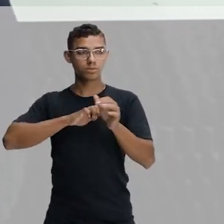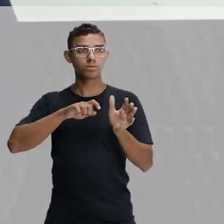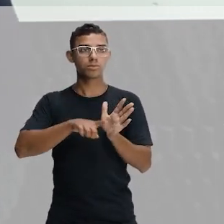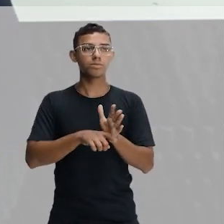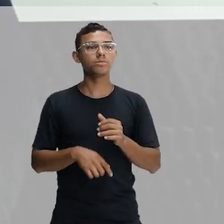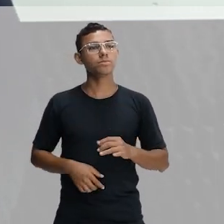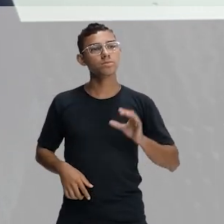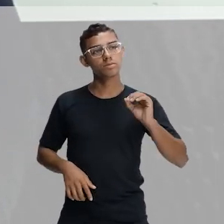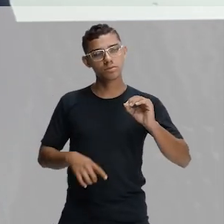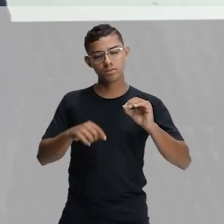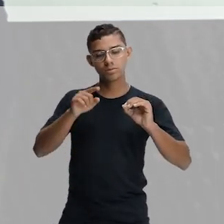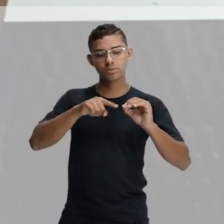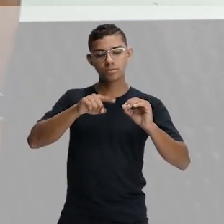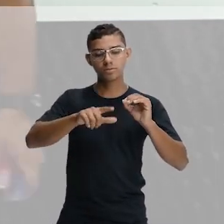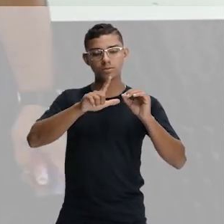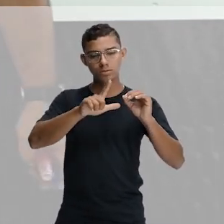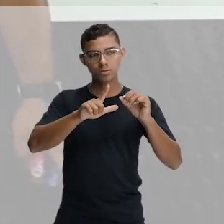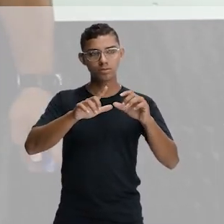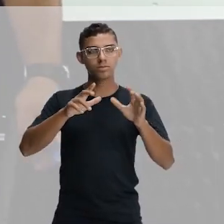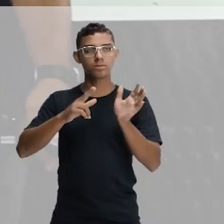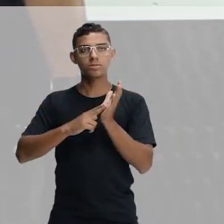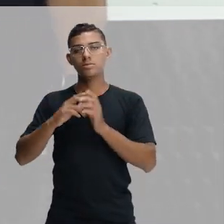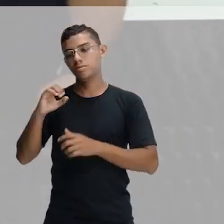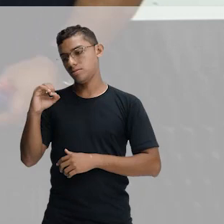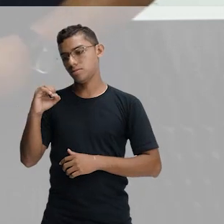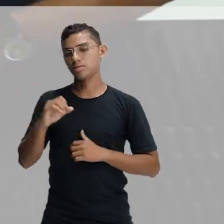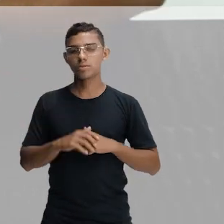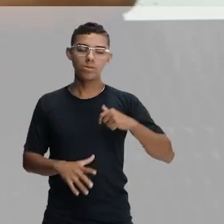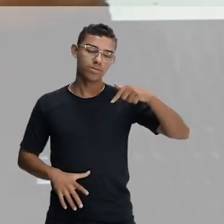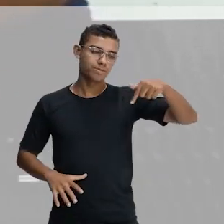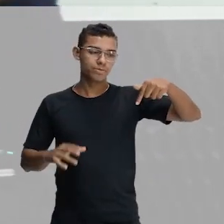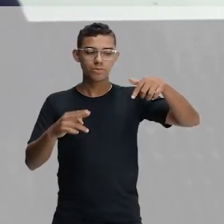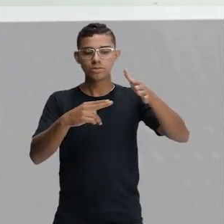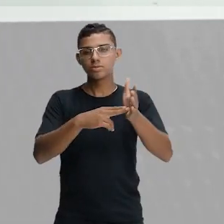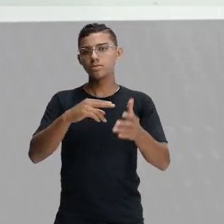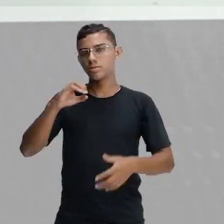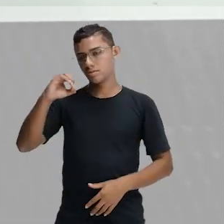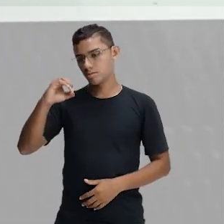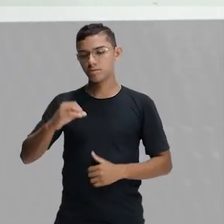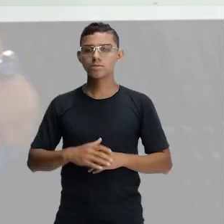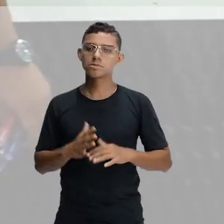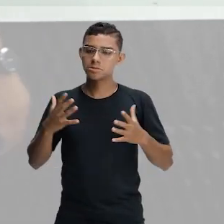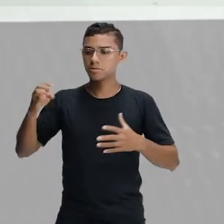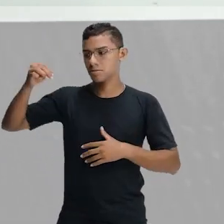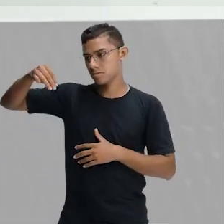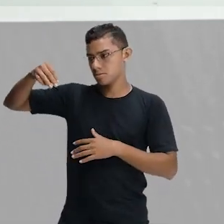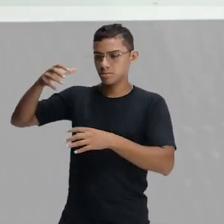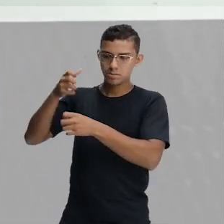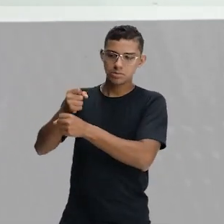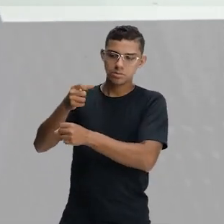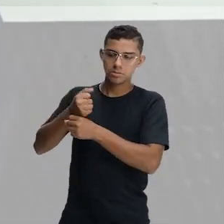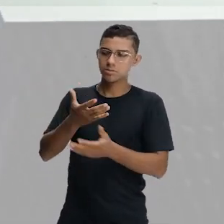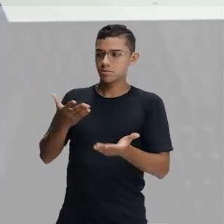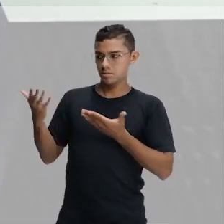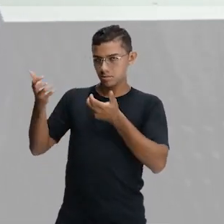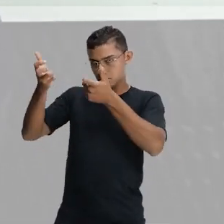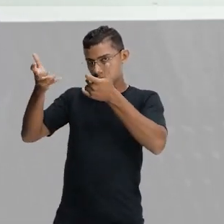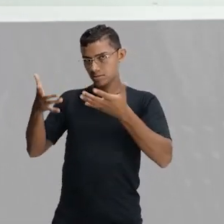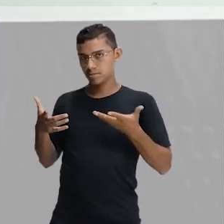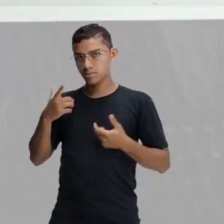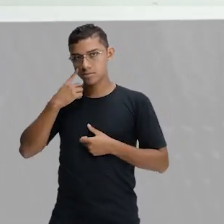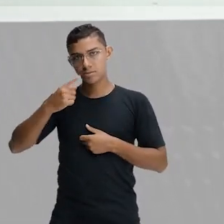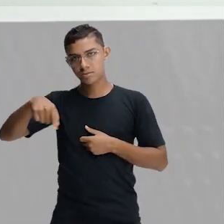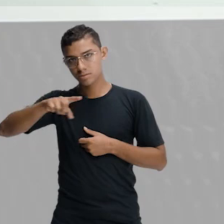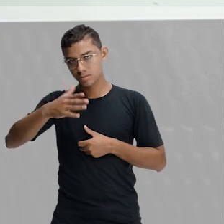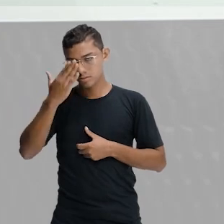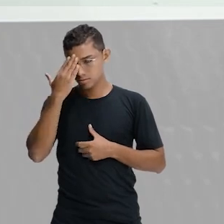0 vezes E vai dar zero. Então, o Q é igual a zero. Ok? Então, matematicamente explicando o que é isso aqui.